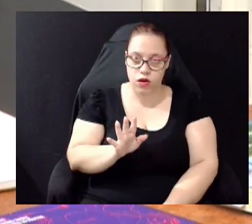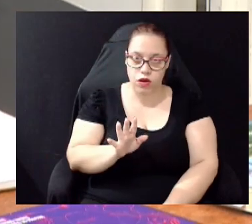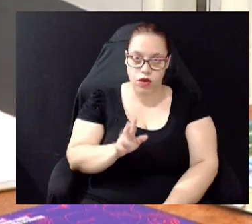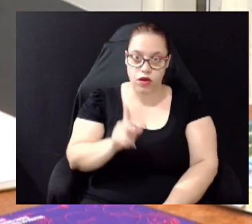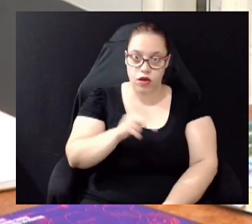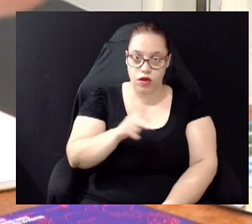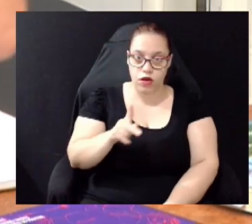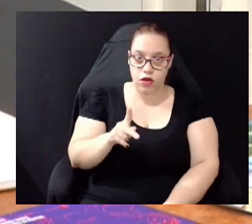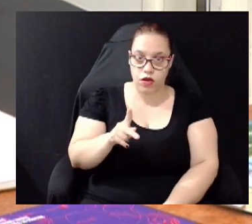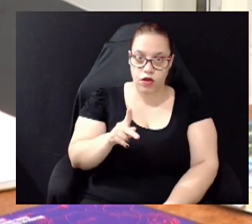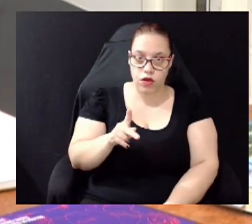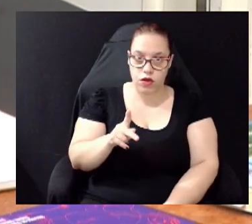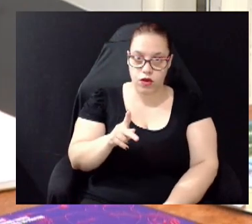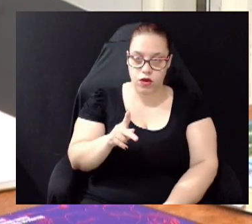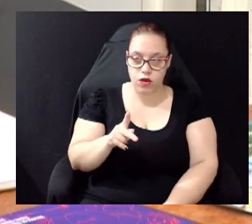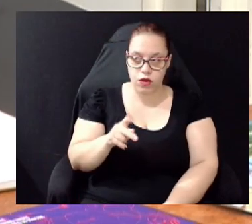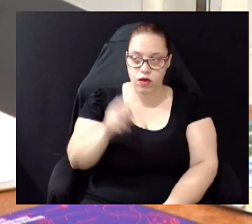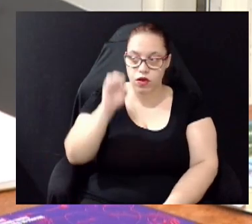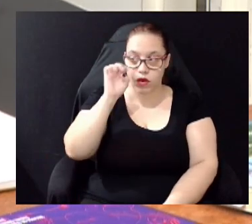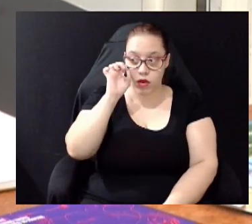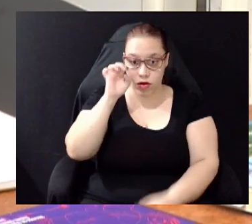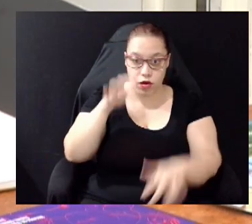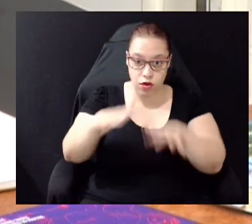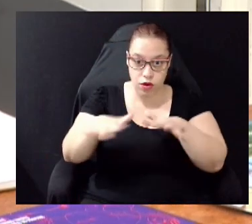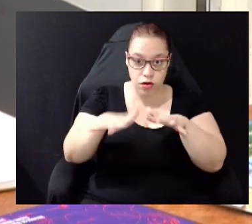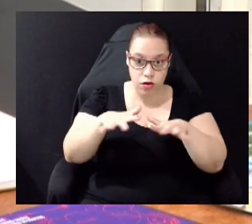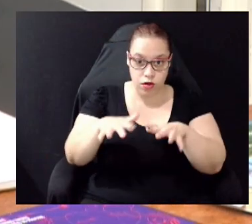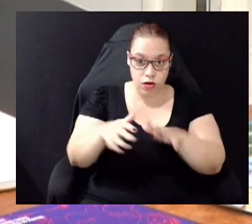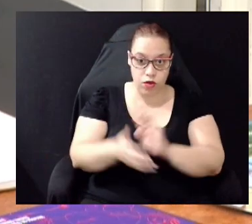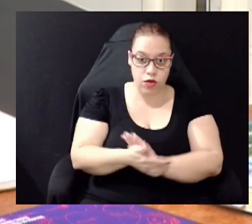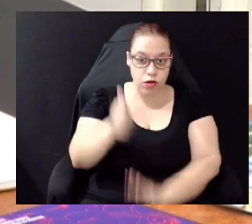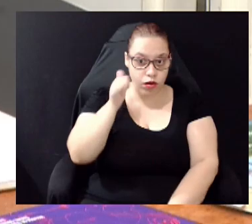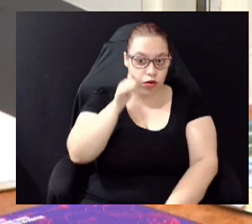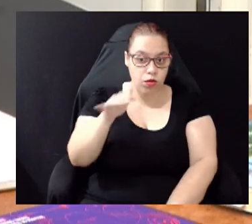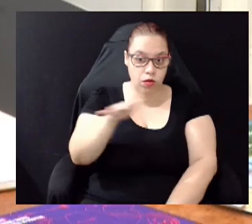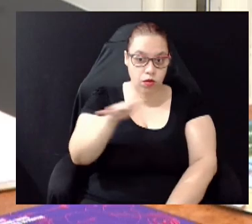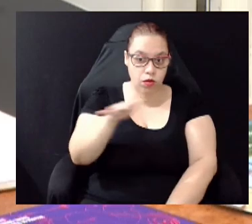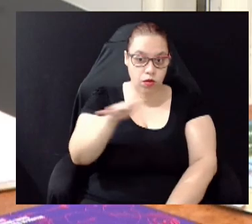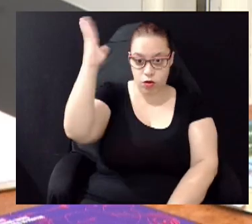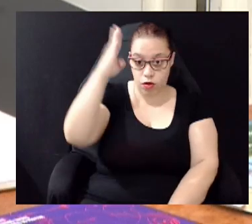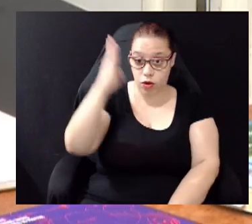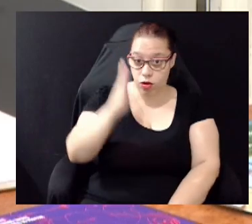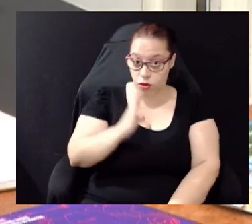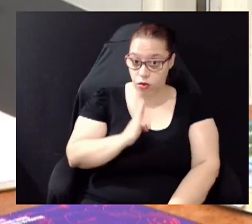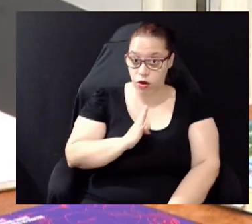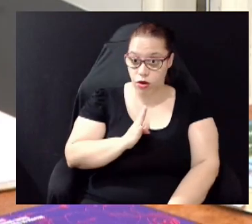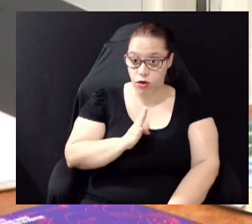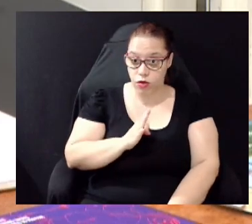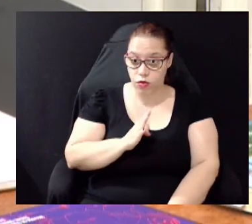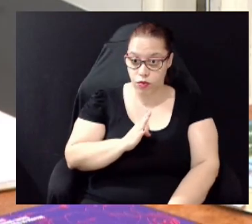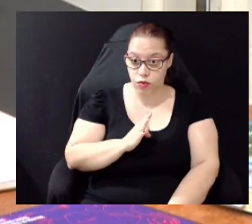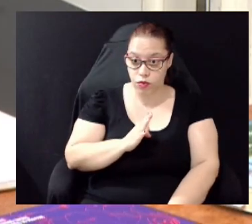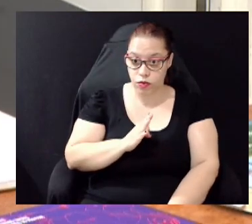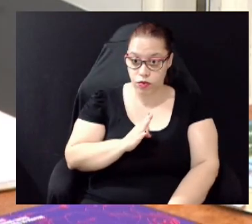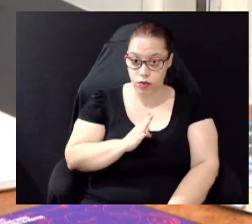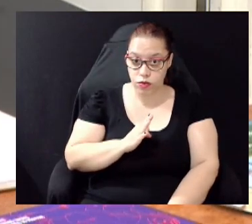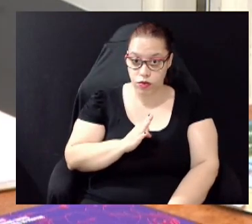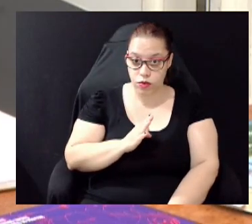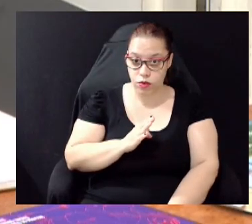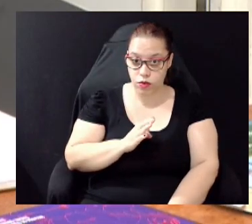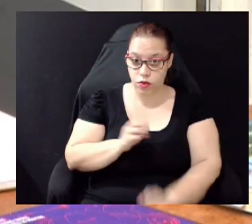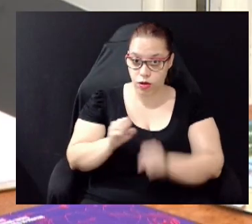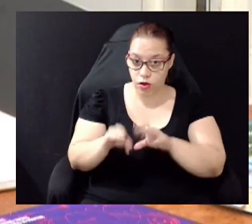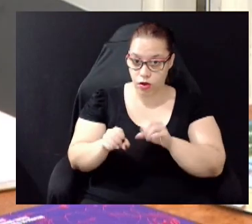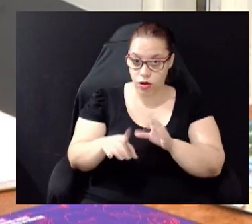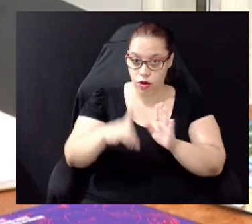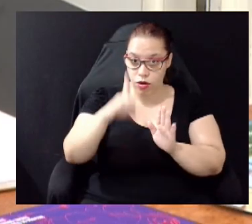populares é um movimento feminista, né, que existe por todo o Brasil, e a gente atua com educação popular em direitos.